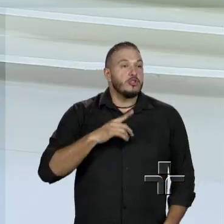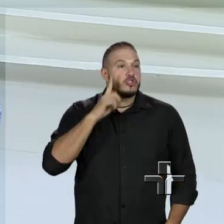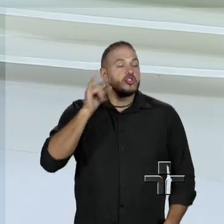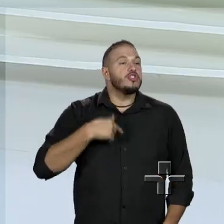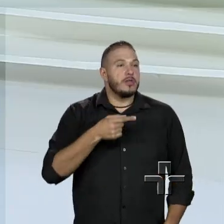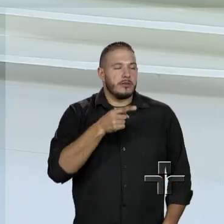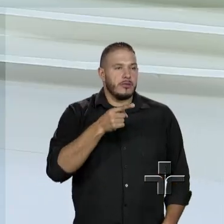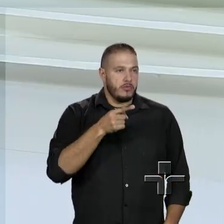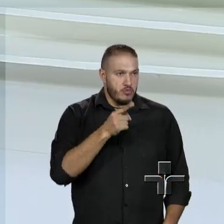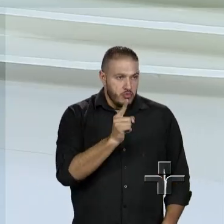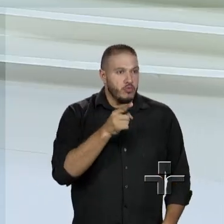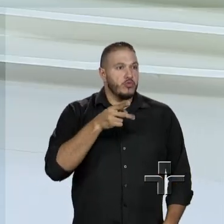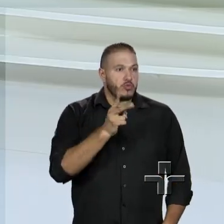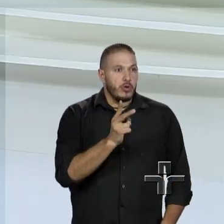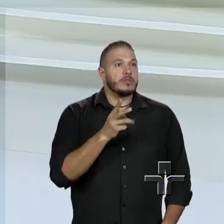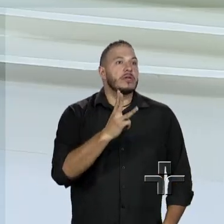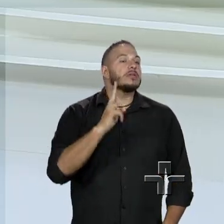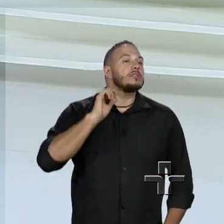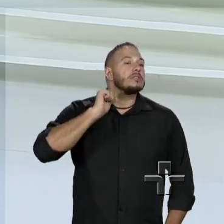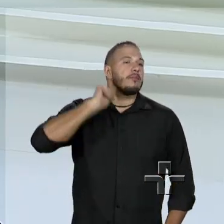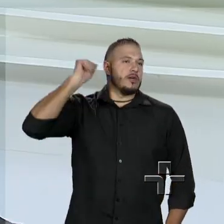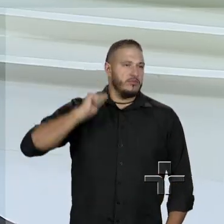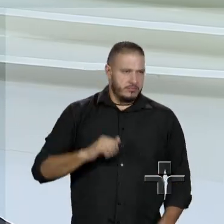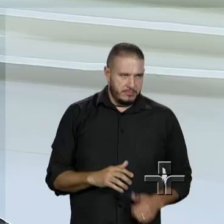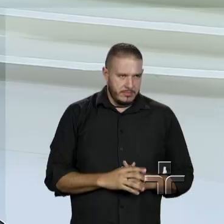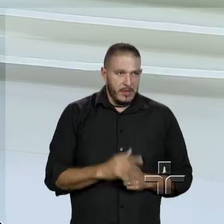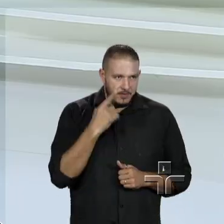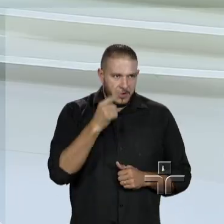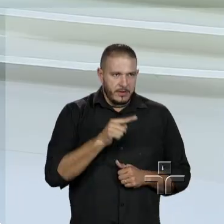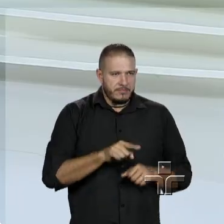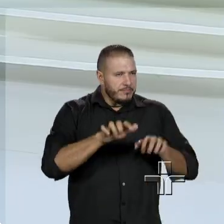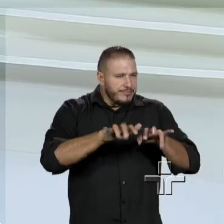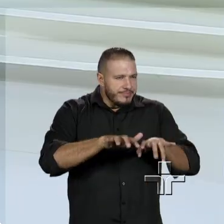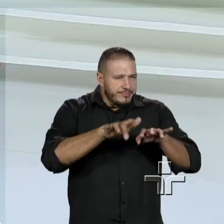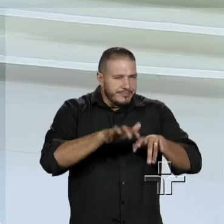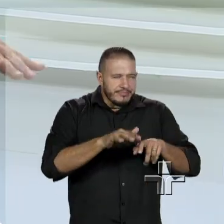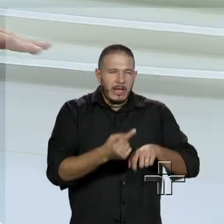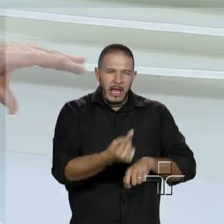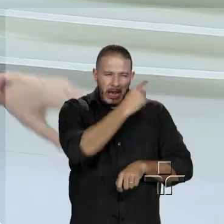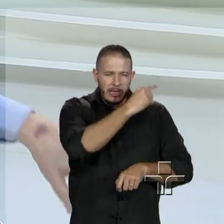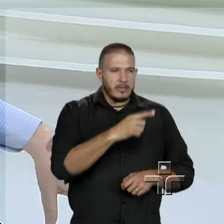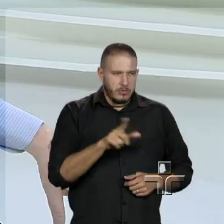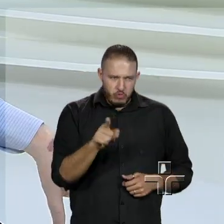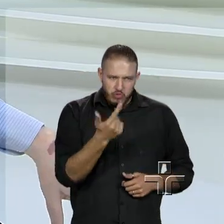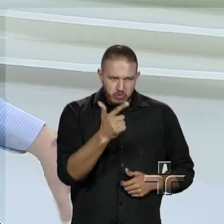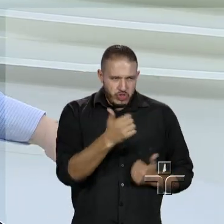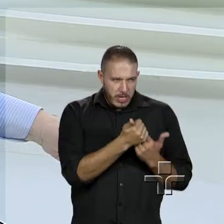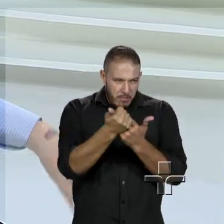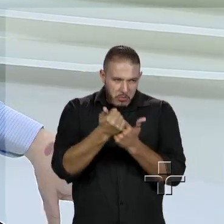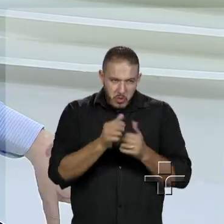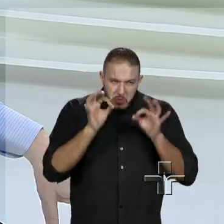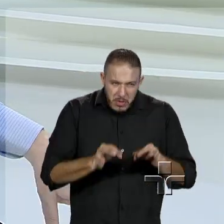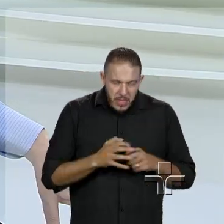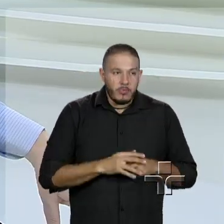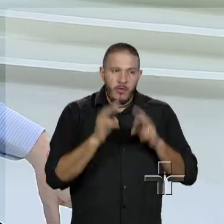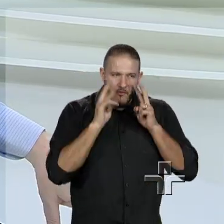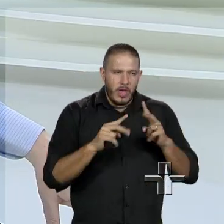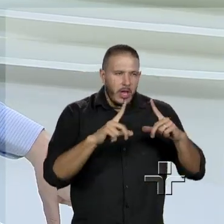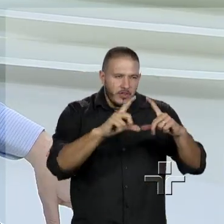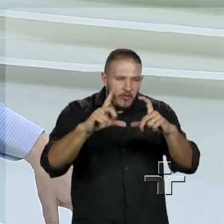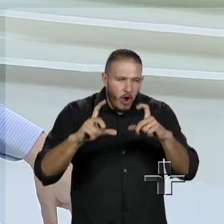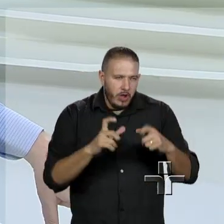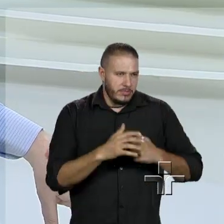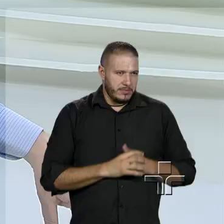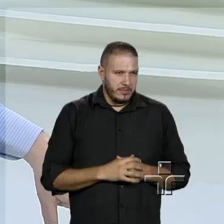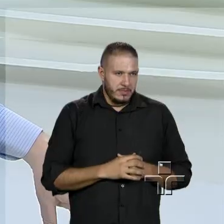e 3º de abril. E vejam se não tinha apoio mesmo. Olhem as fotografias. De forma